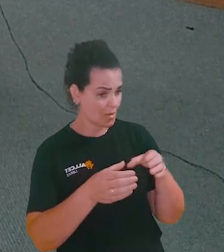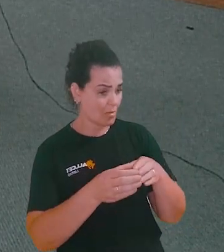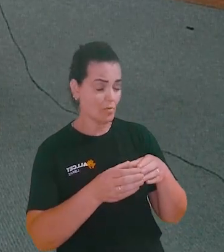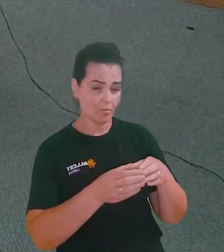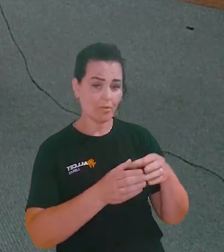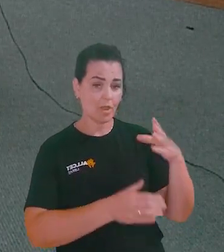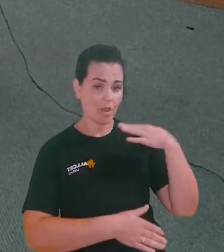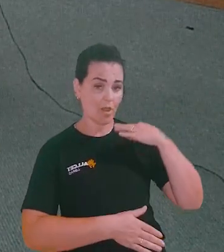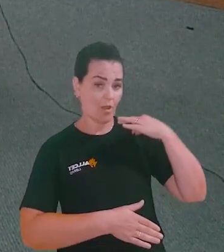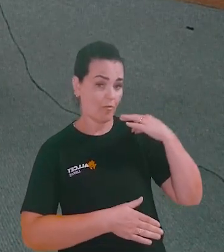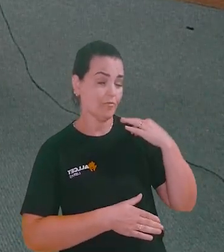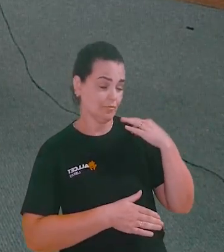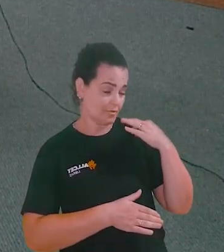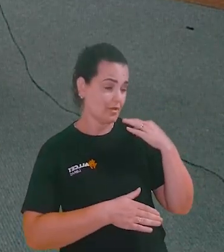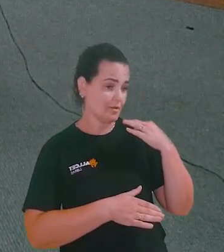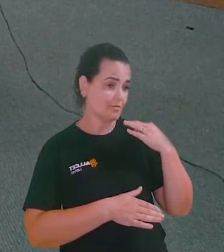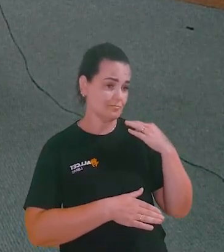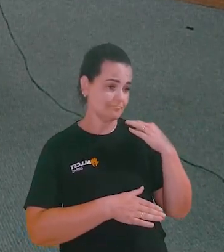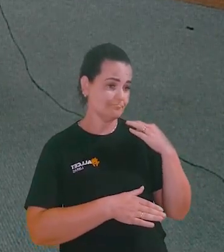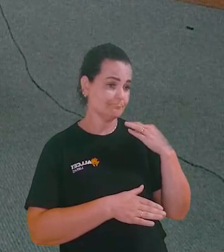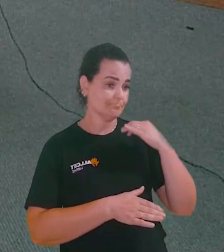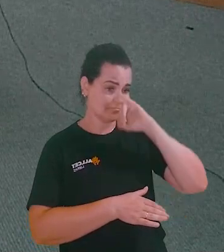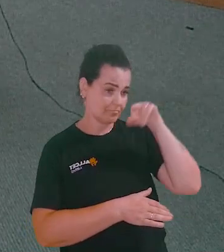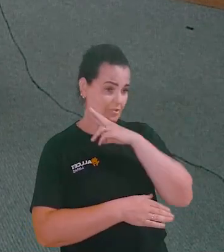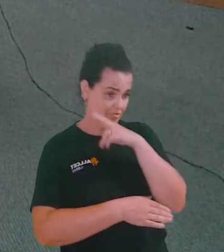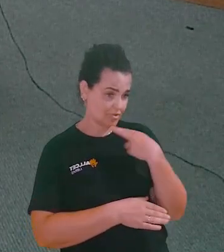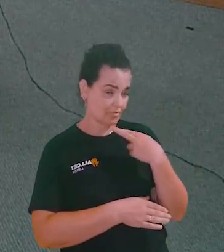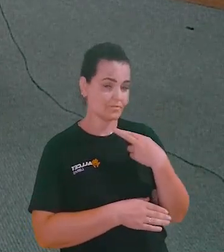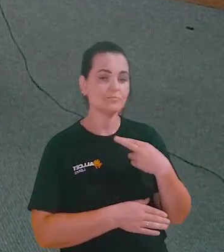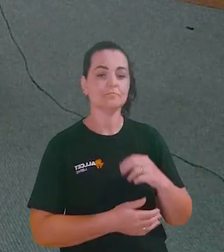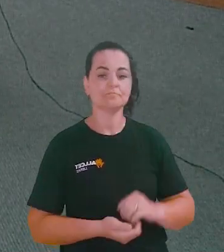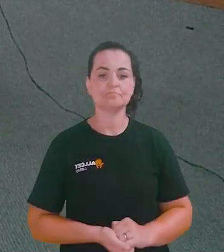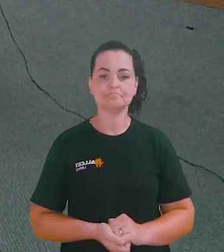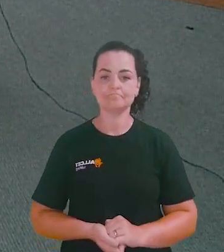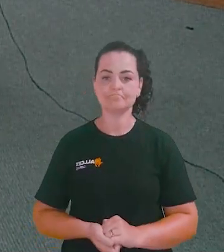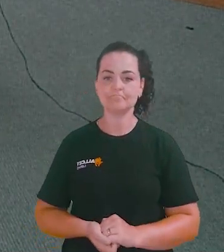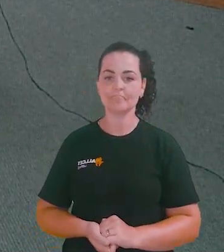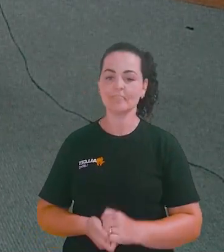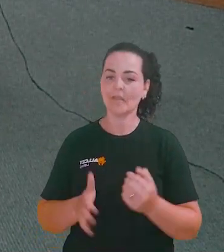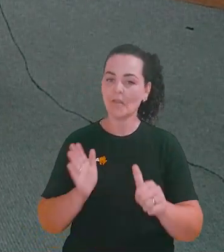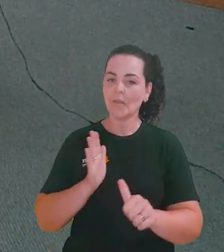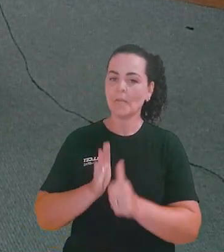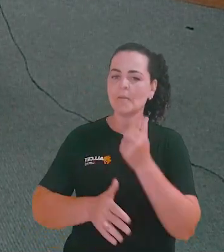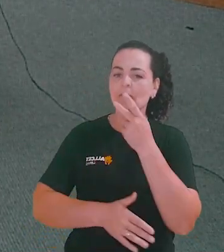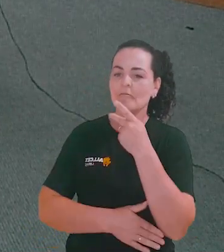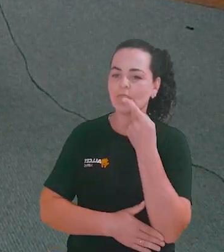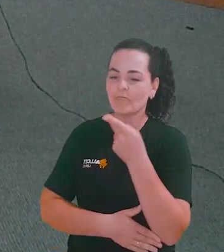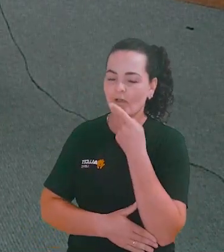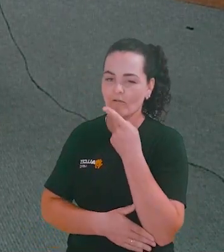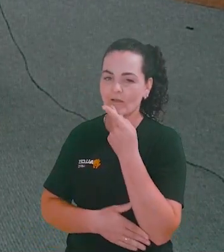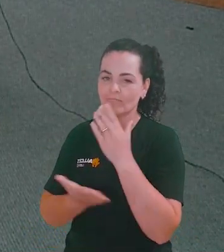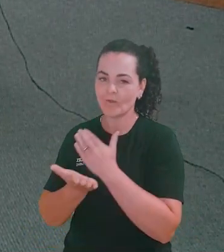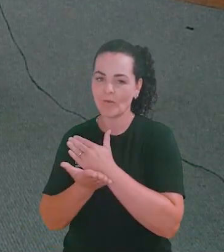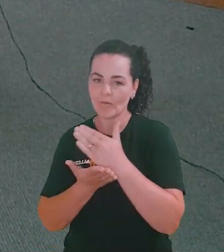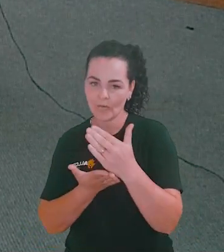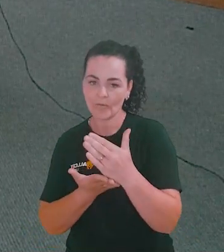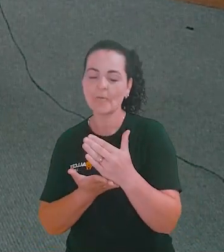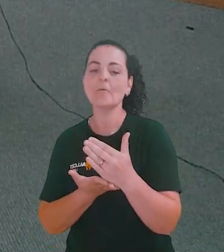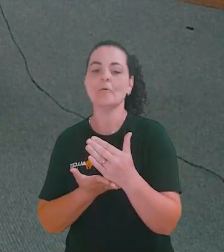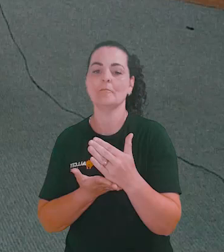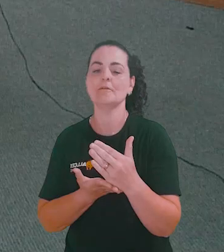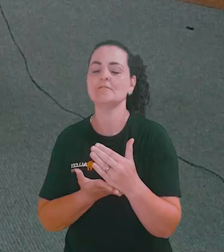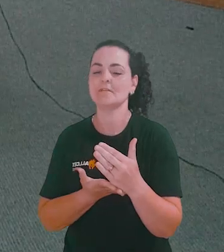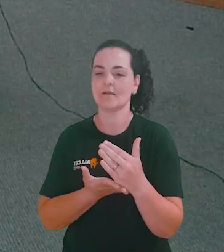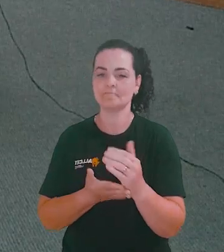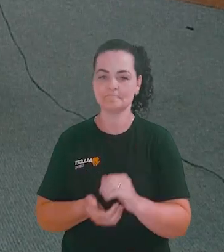do Voluntariado Corporativo para Jaraguá do Sul? Então, vamos lá. Primeiramente, eu gostaria de iniciar a